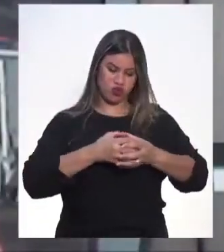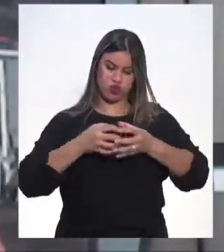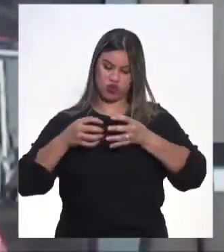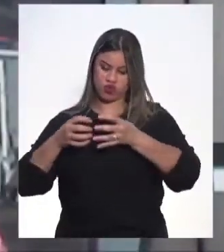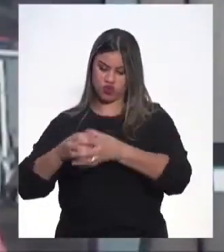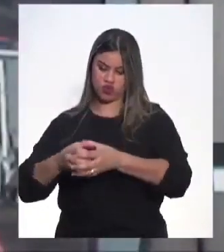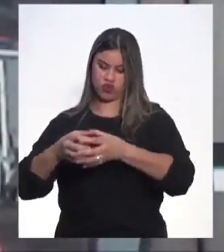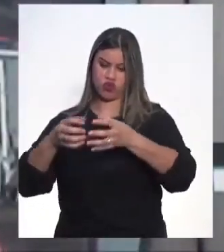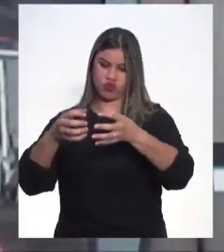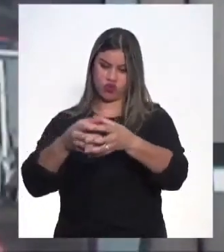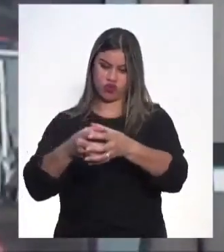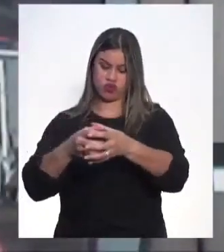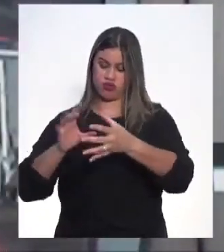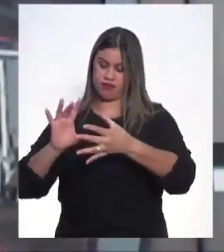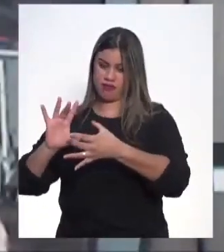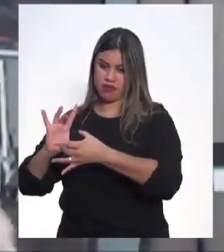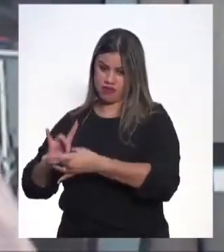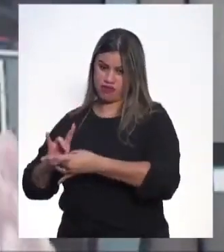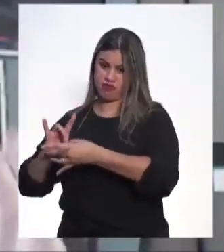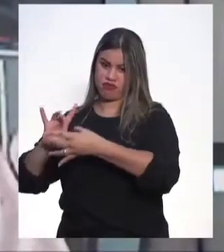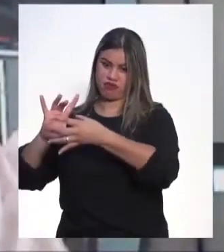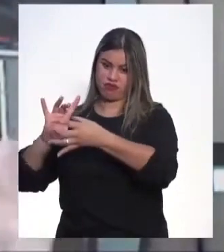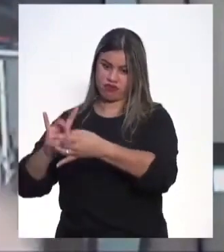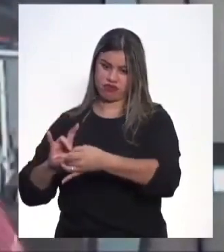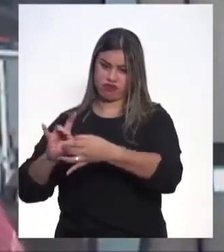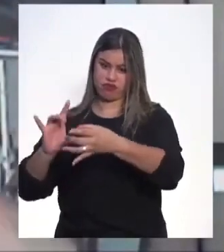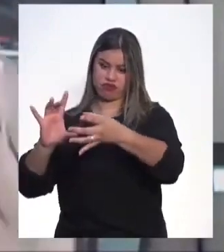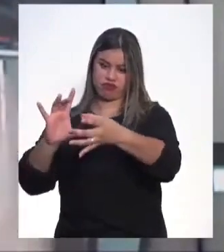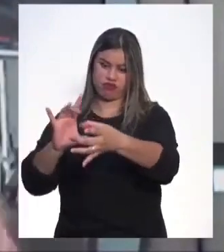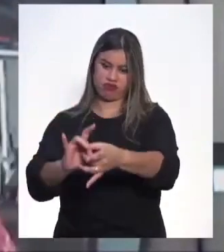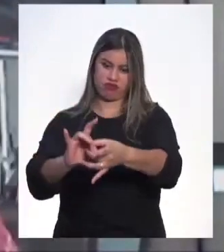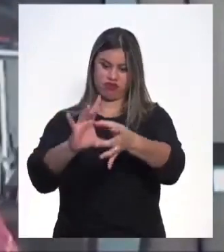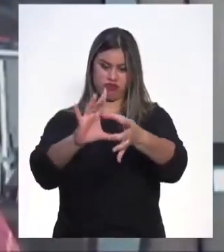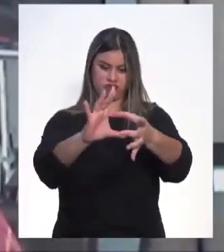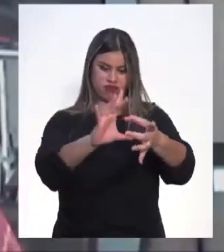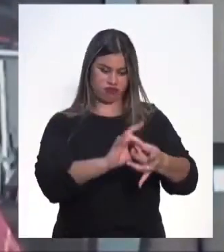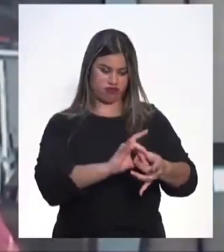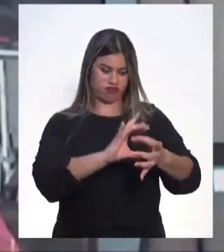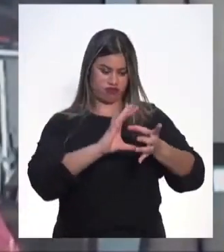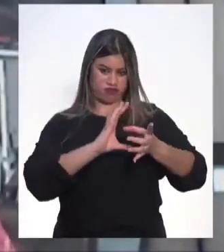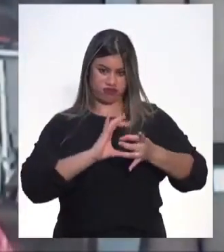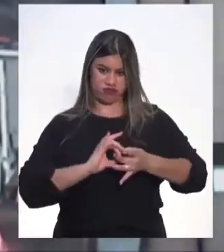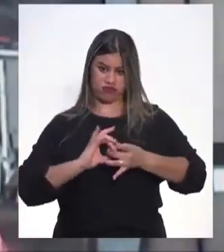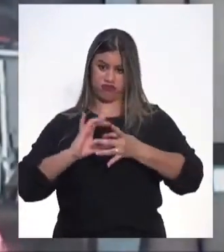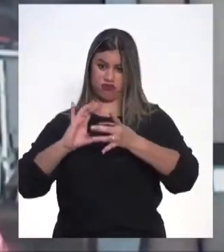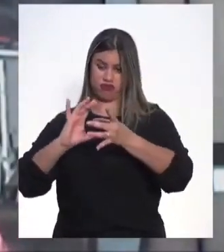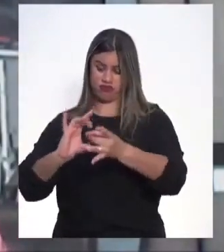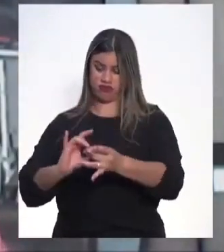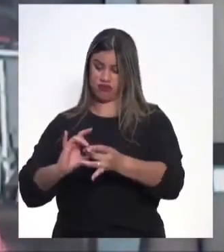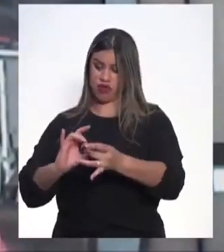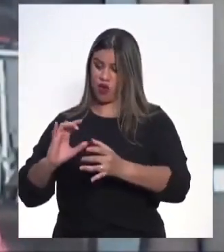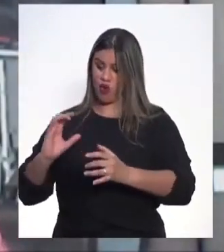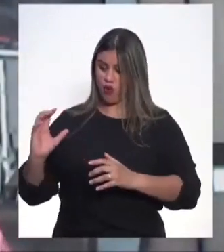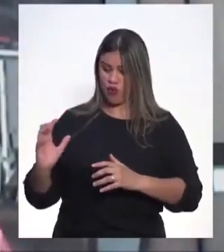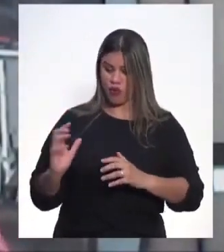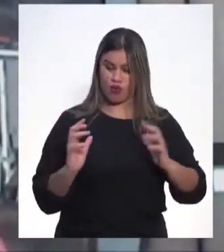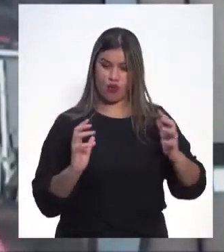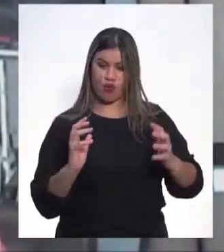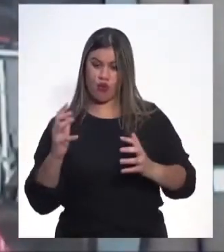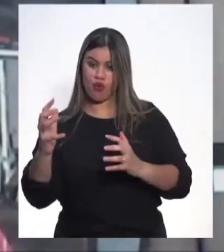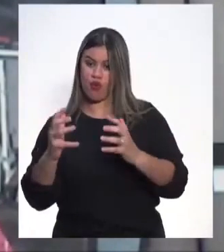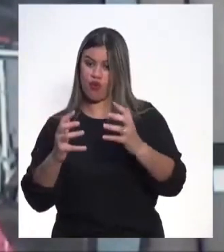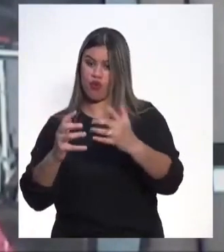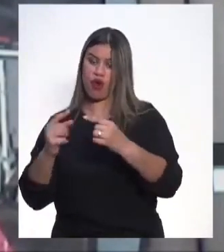criando interseções. Essas interseções é que produzem elementos fundamentais para a nossa identidade.